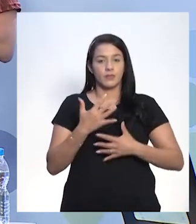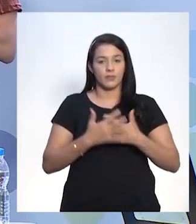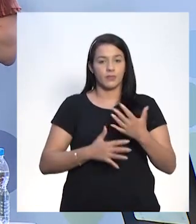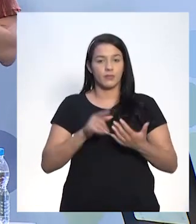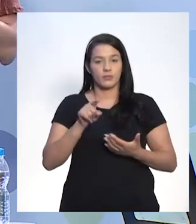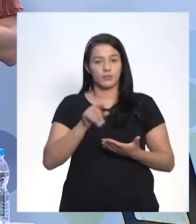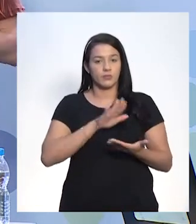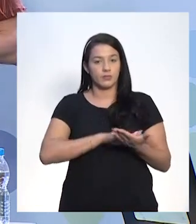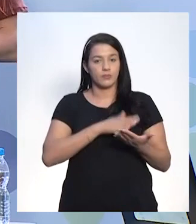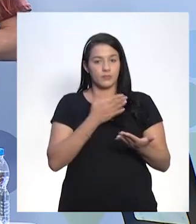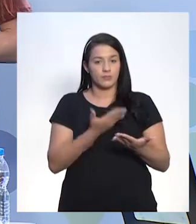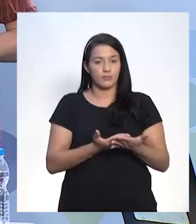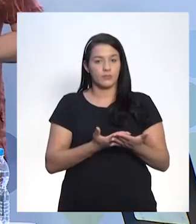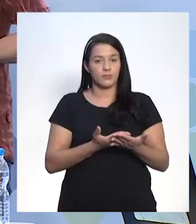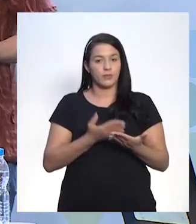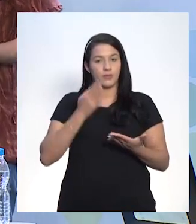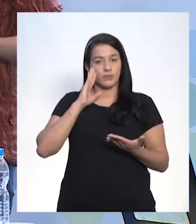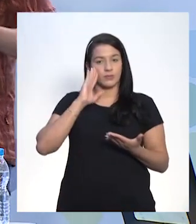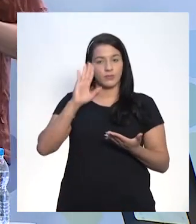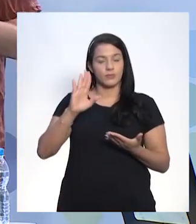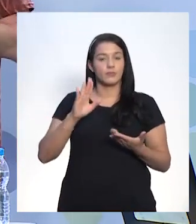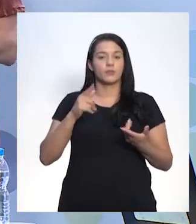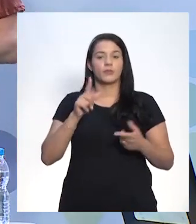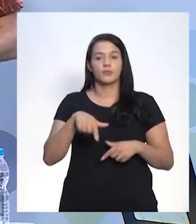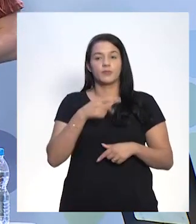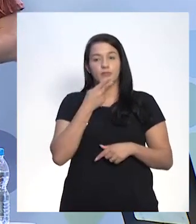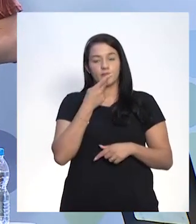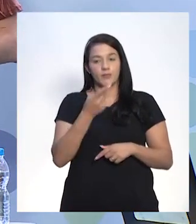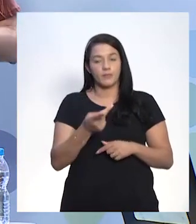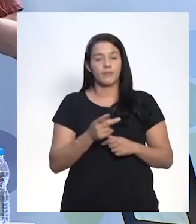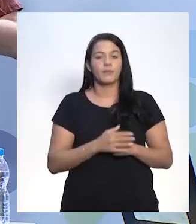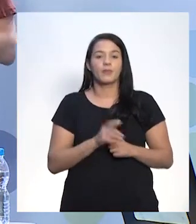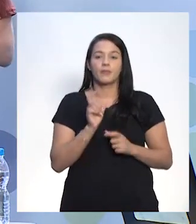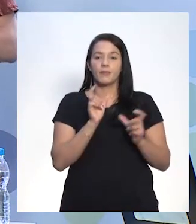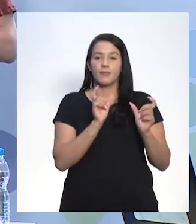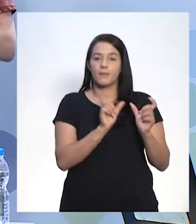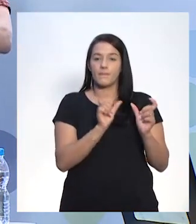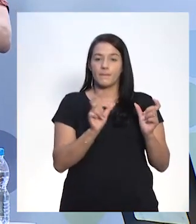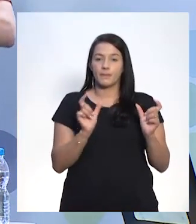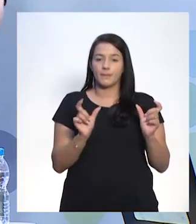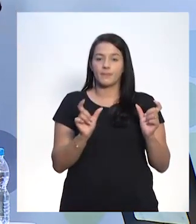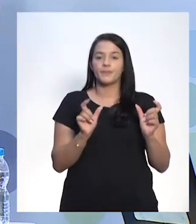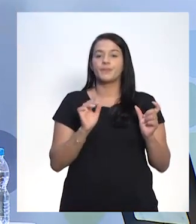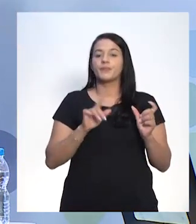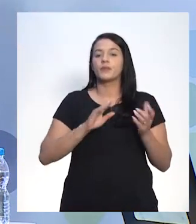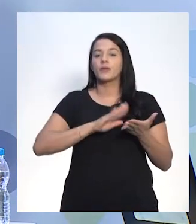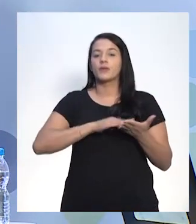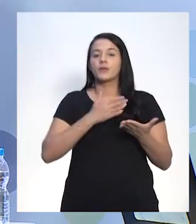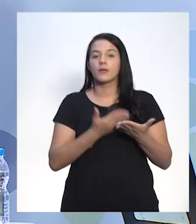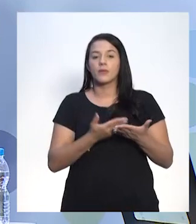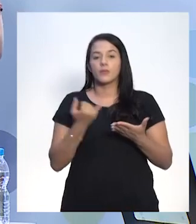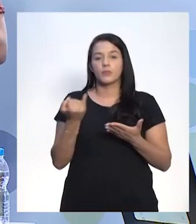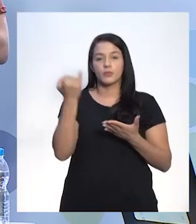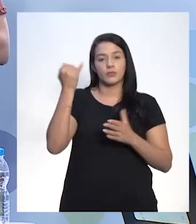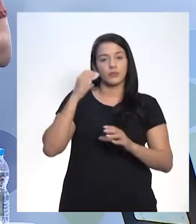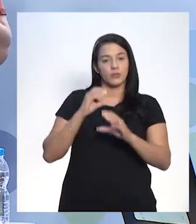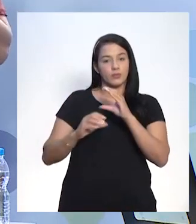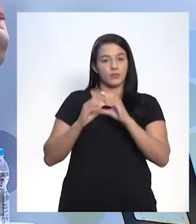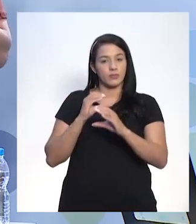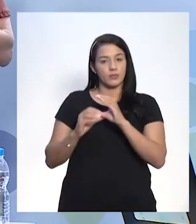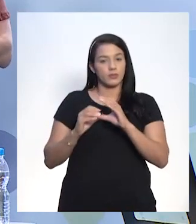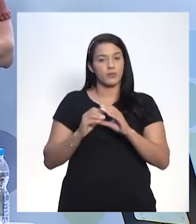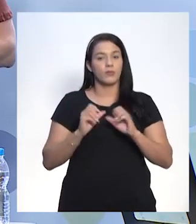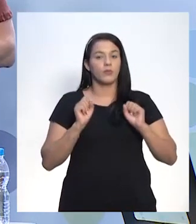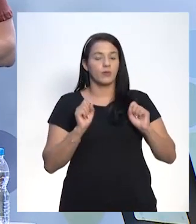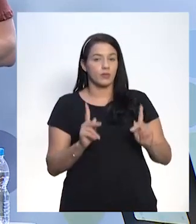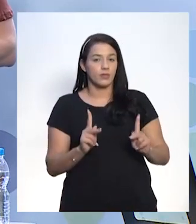interpretação do texto, porque esse é o principal da pronúncia. Você pronunciar uma palavra, às vezes tem gente que fala, é importante a comunicação. Tá. E